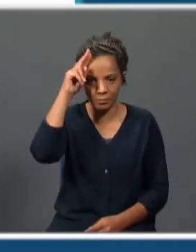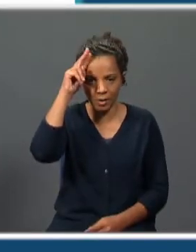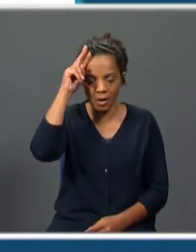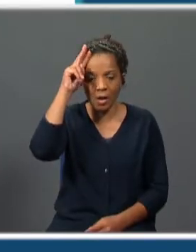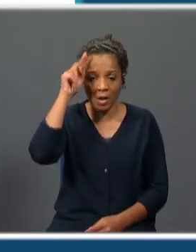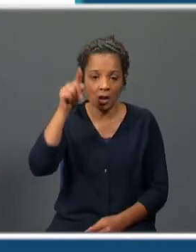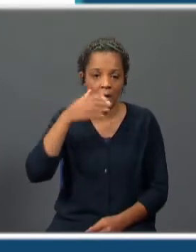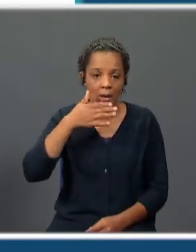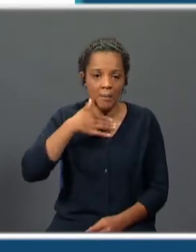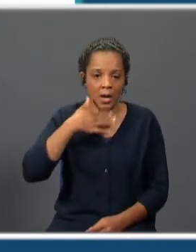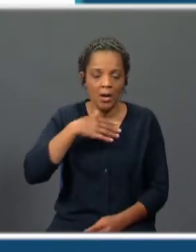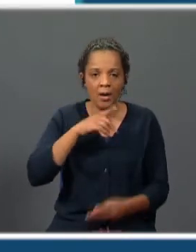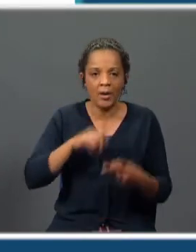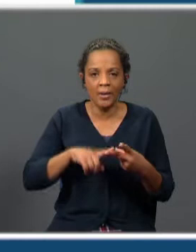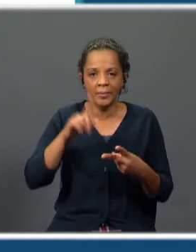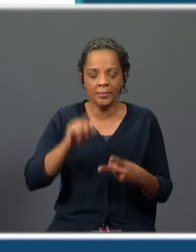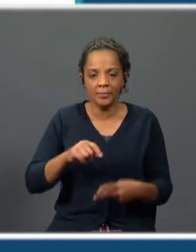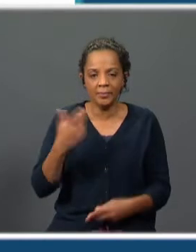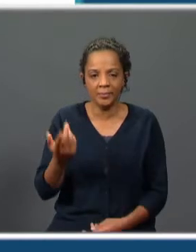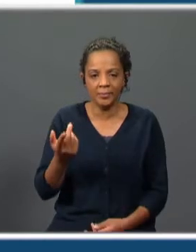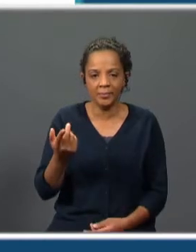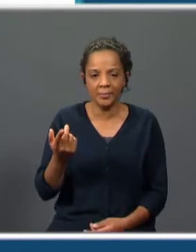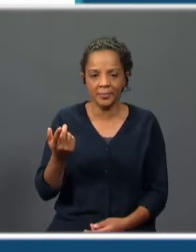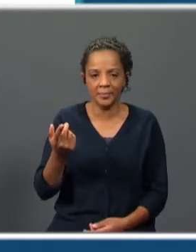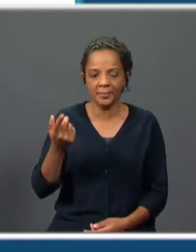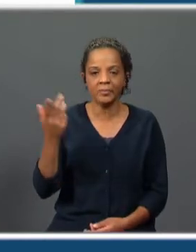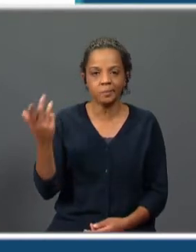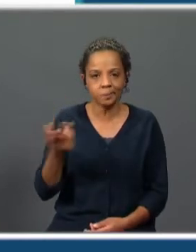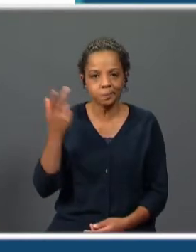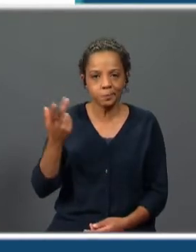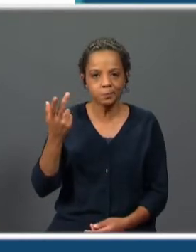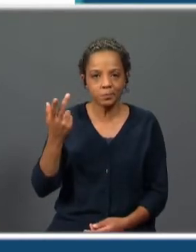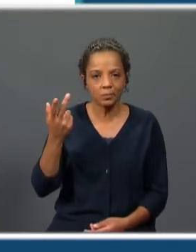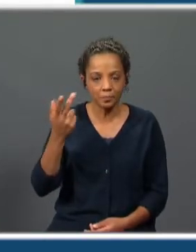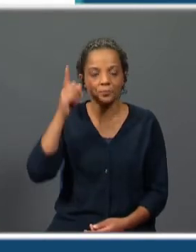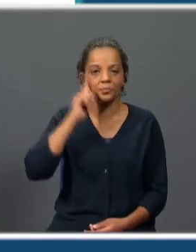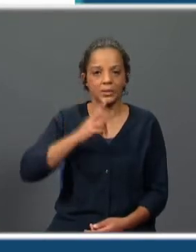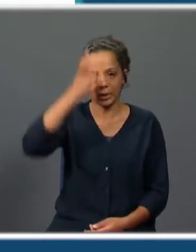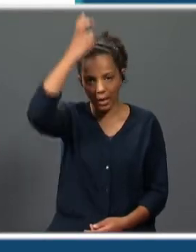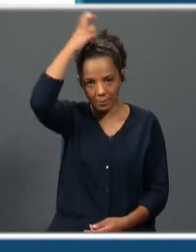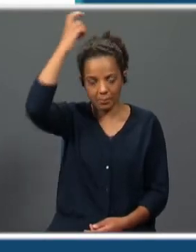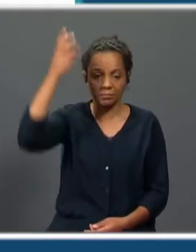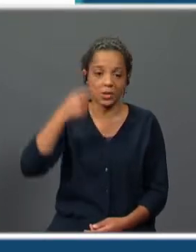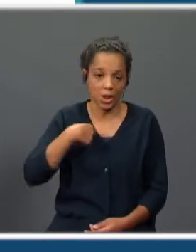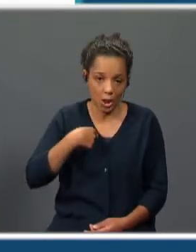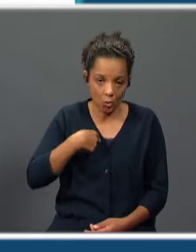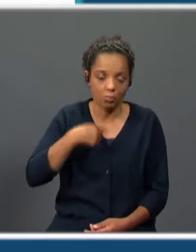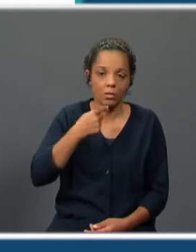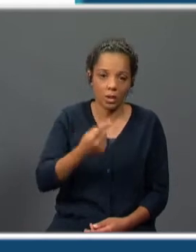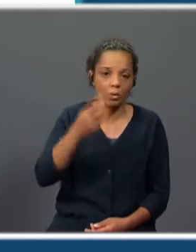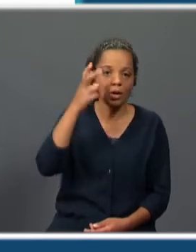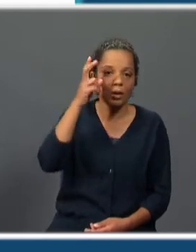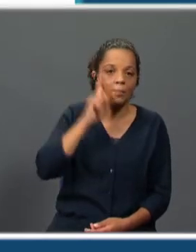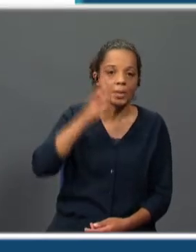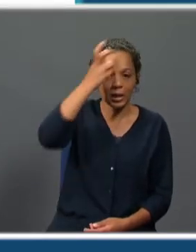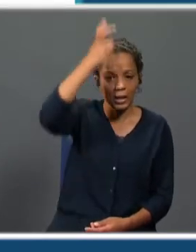que no caso é branco, e temos ali a nossa cabra. Pronto, eu digo cabra, já percebi que aí